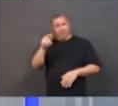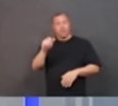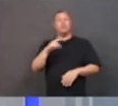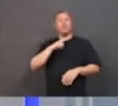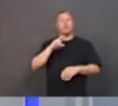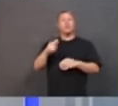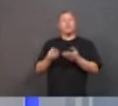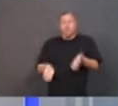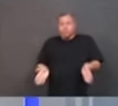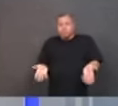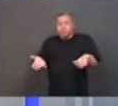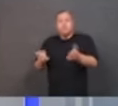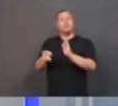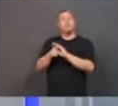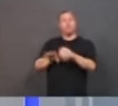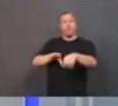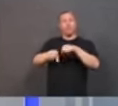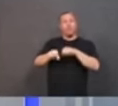promover